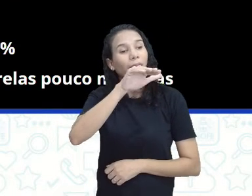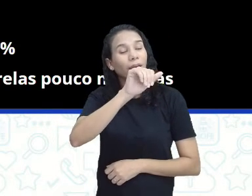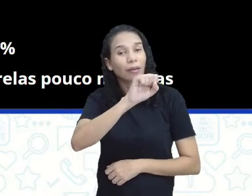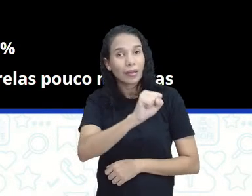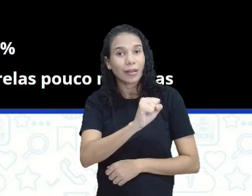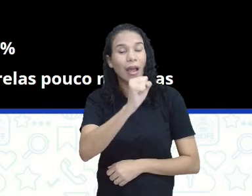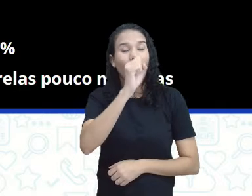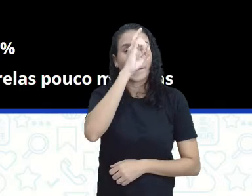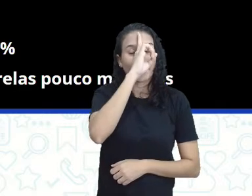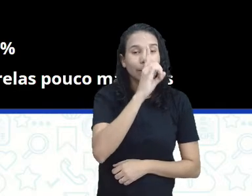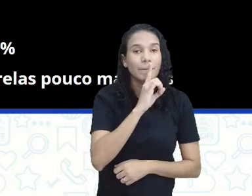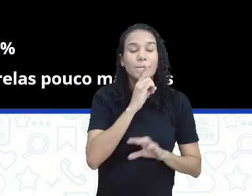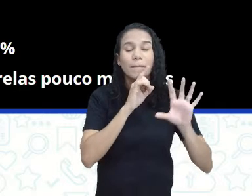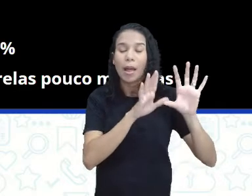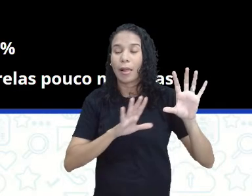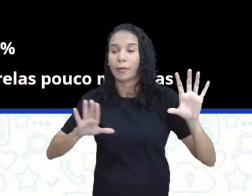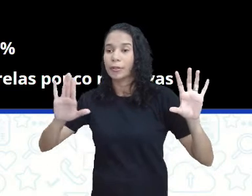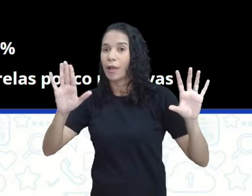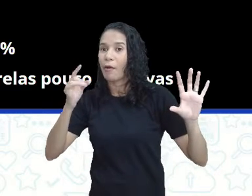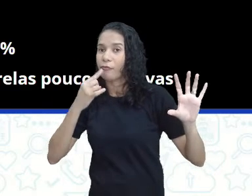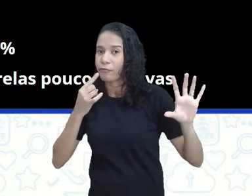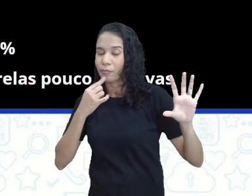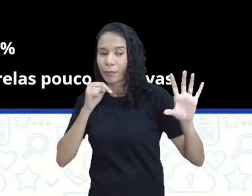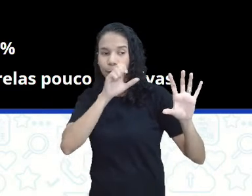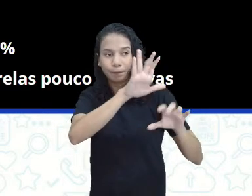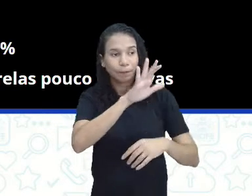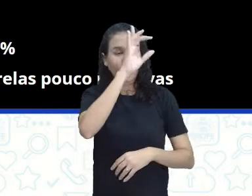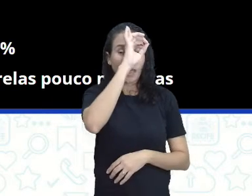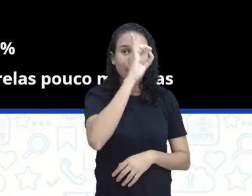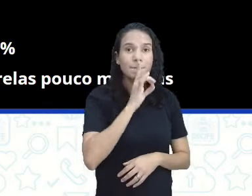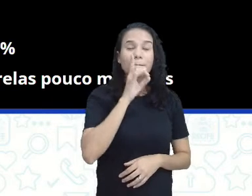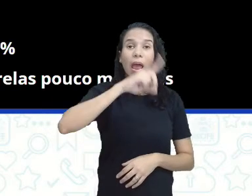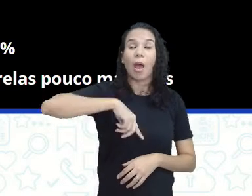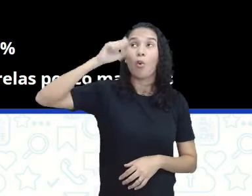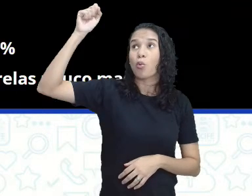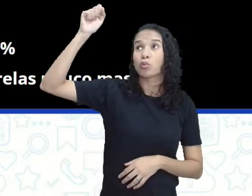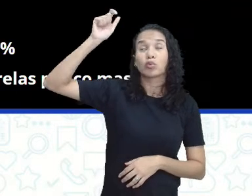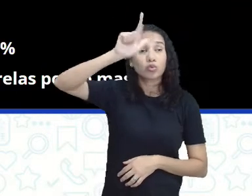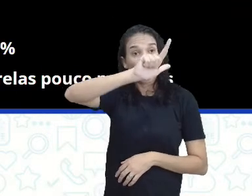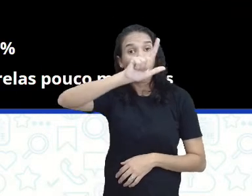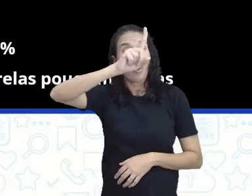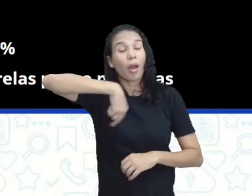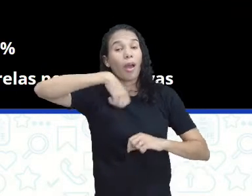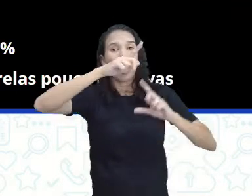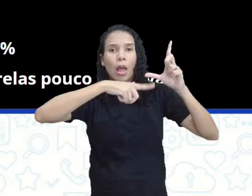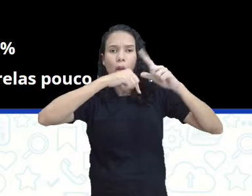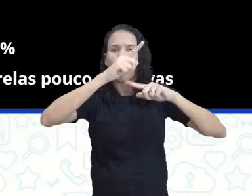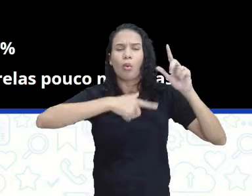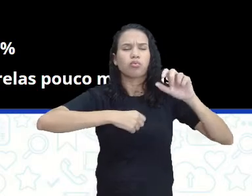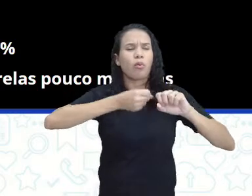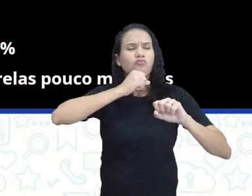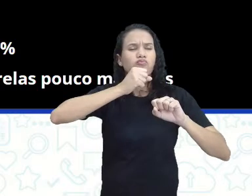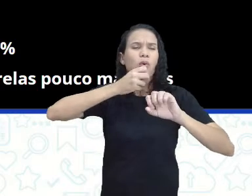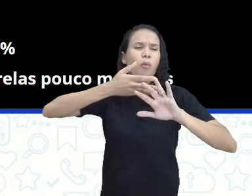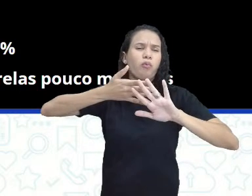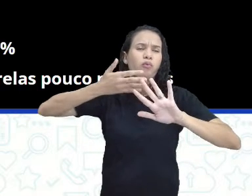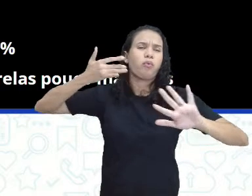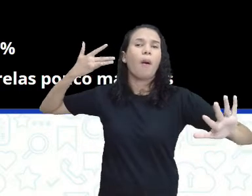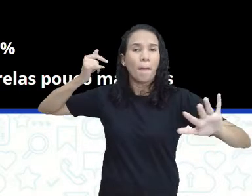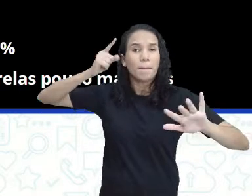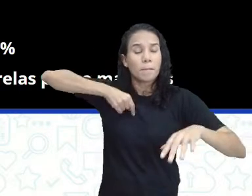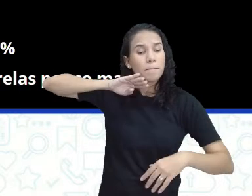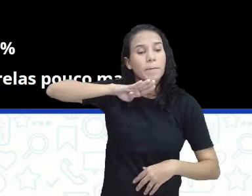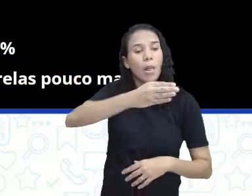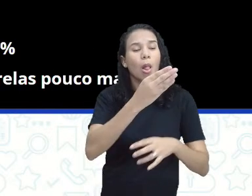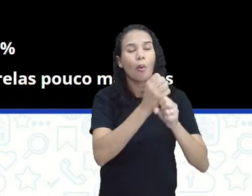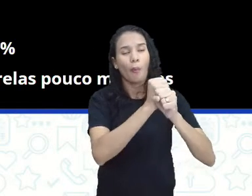vermelhas. A anã amarela está representando o nosso Sol aí, tá certo, gente? Então, são estrelas muito antigas, de bilhões de anos,